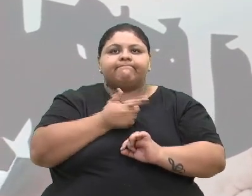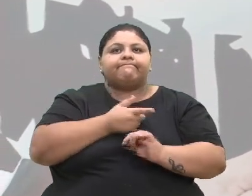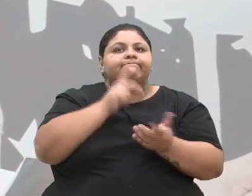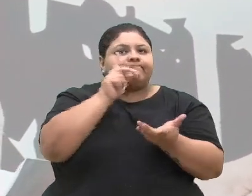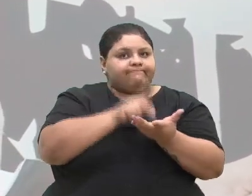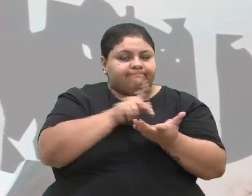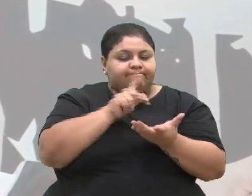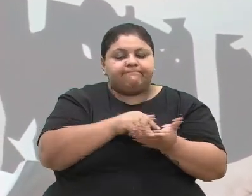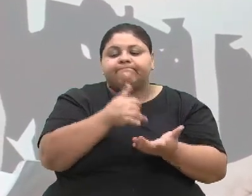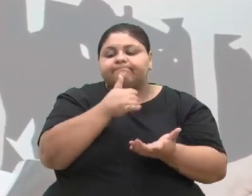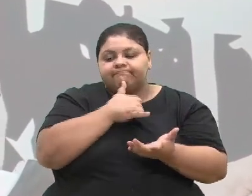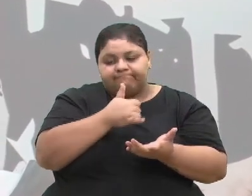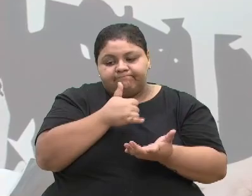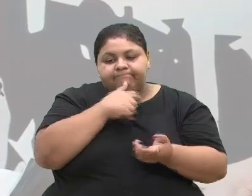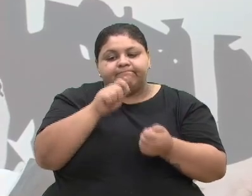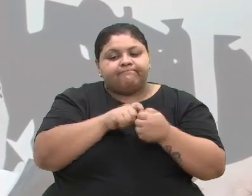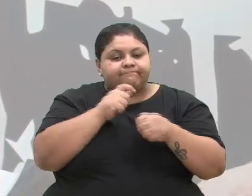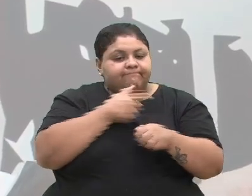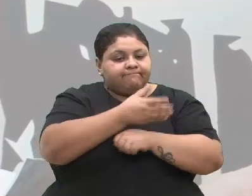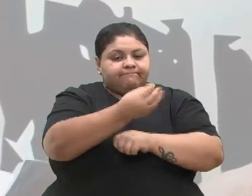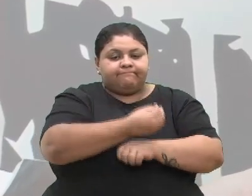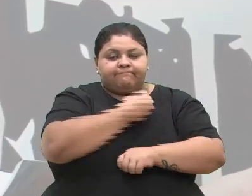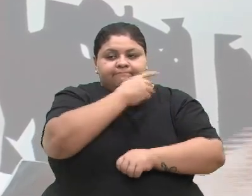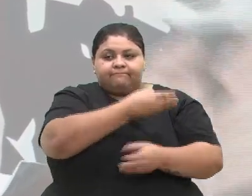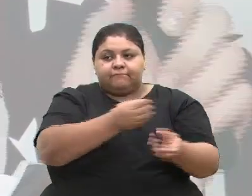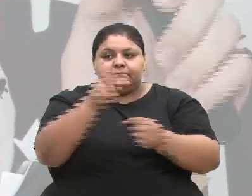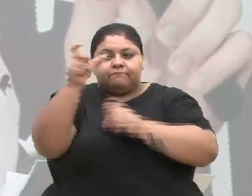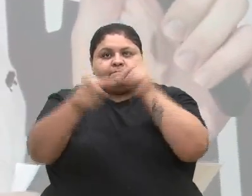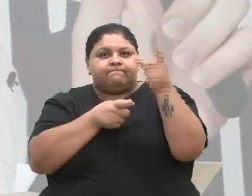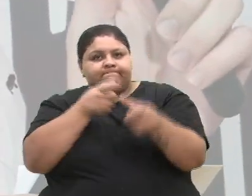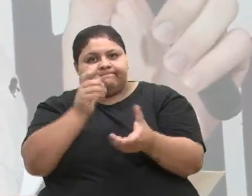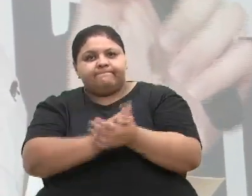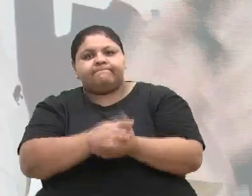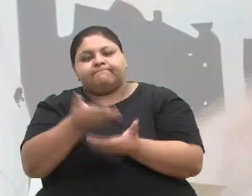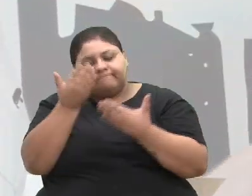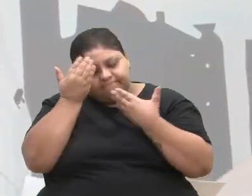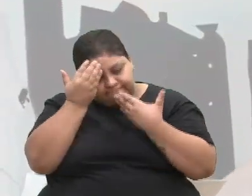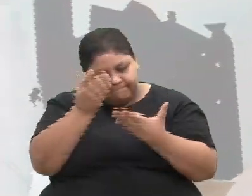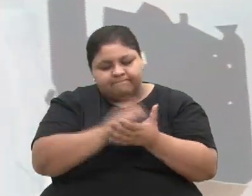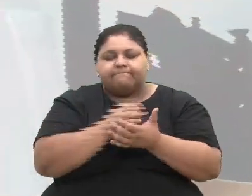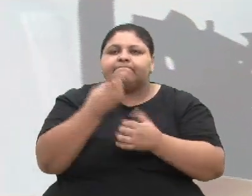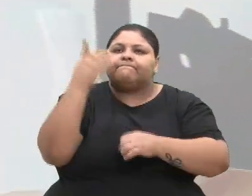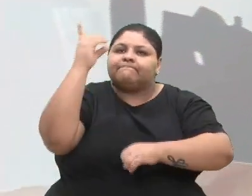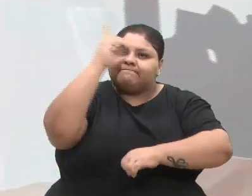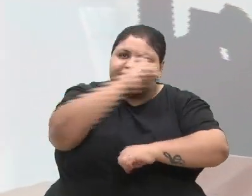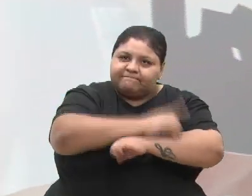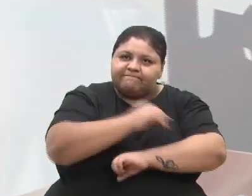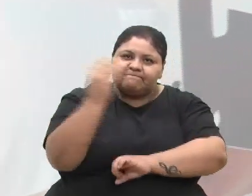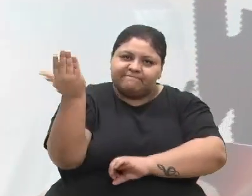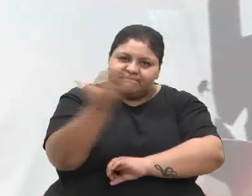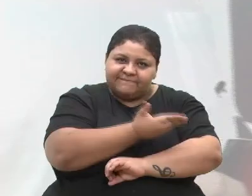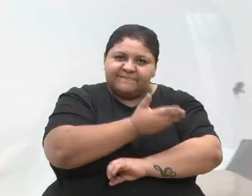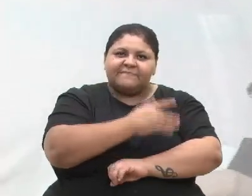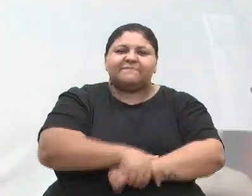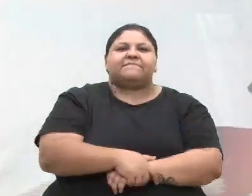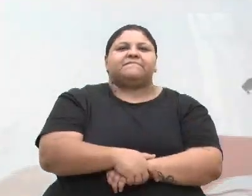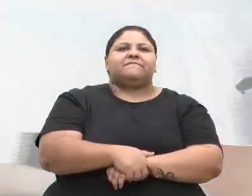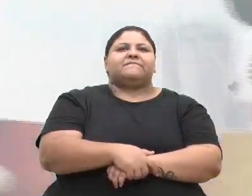que infelizmente faz parte da vida de tantas pessoas. Muito obrigado, vereadora. Um bom dia. Muito obrigada, um bom dia a todos e todas.